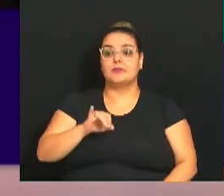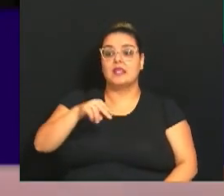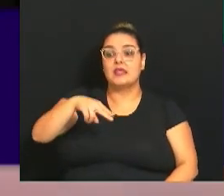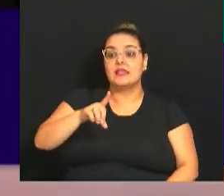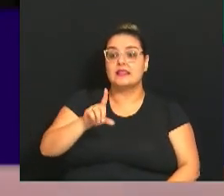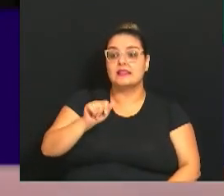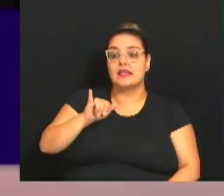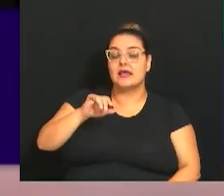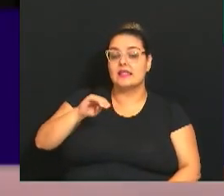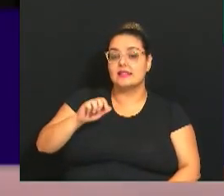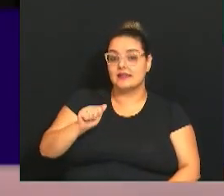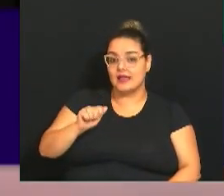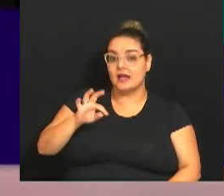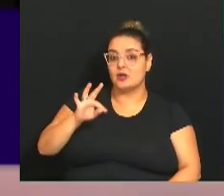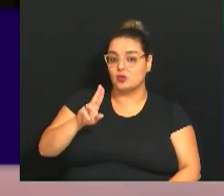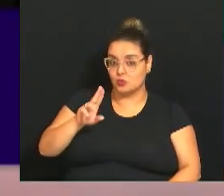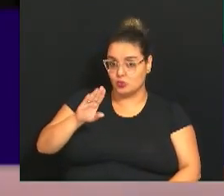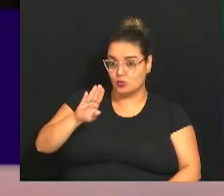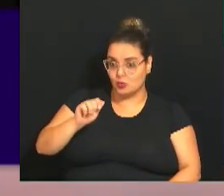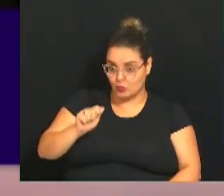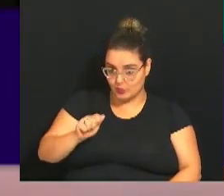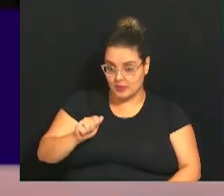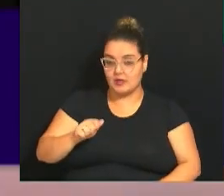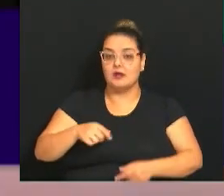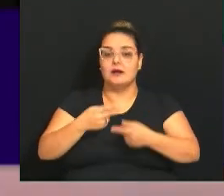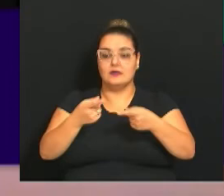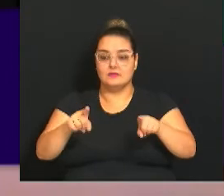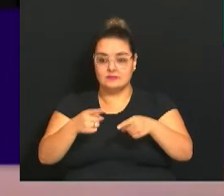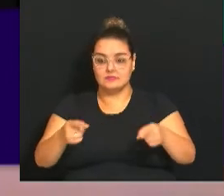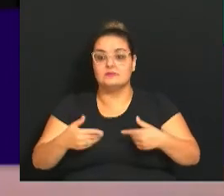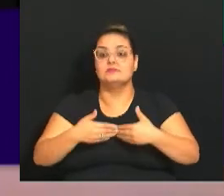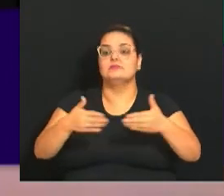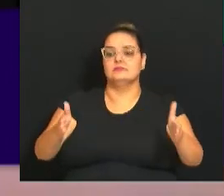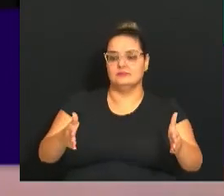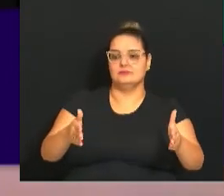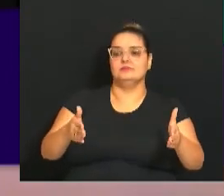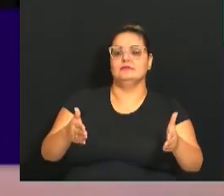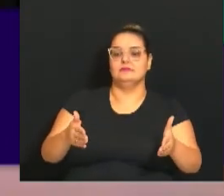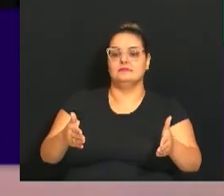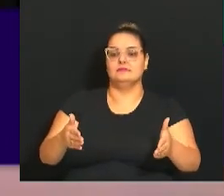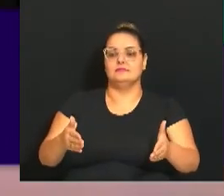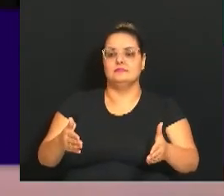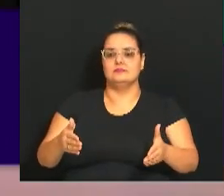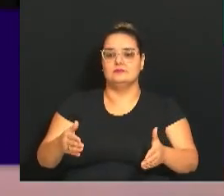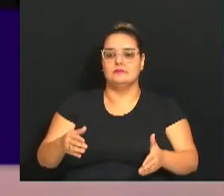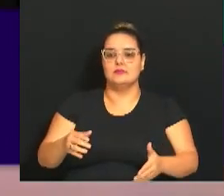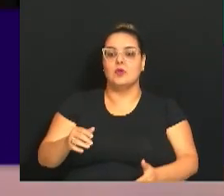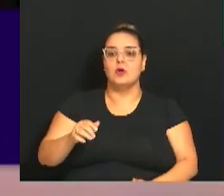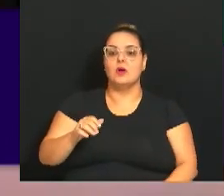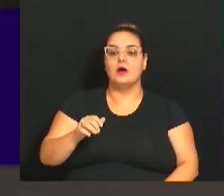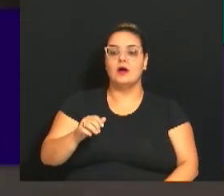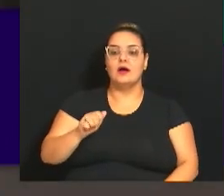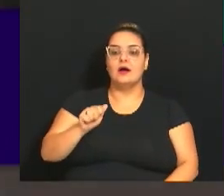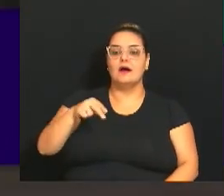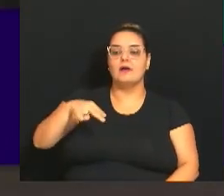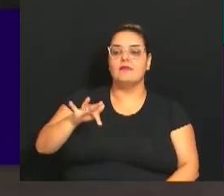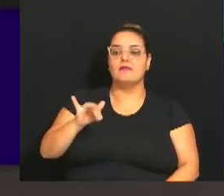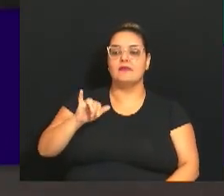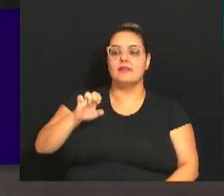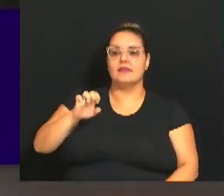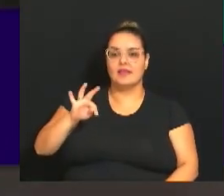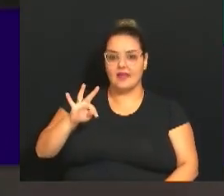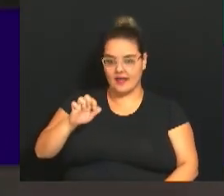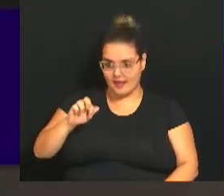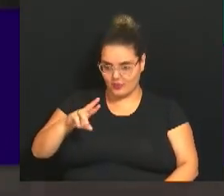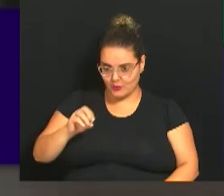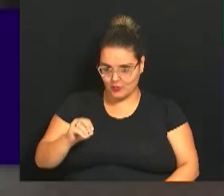a temporada de apresentações 2022. O concerto vai ser no Anfiteatro Rainha dos Apóstolos. Hoje, às 8 da